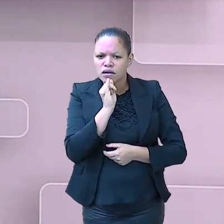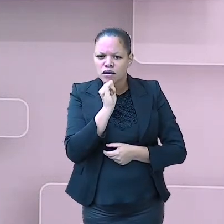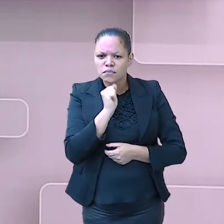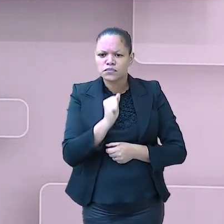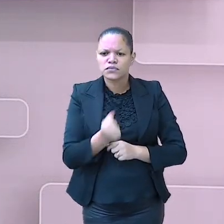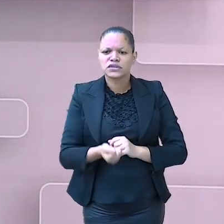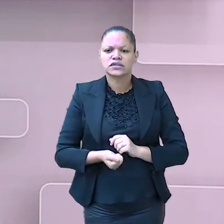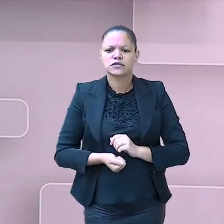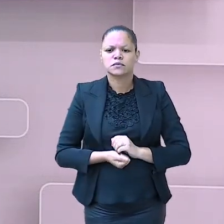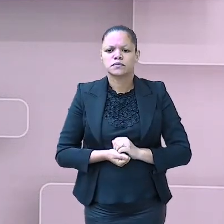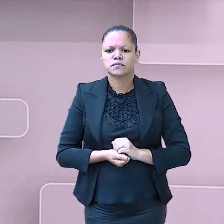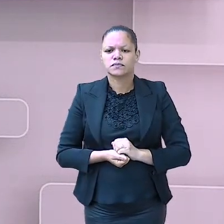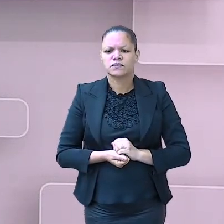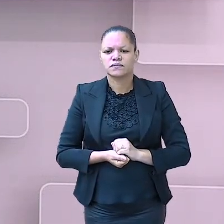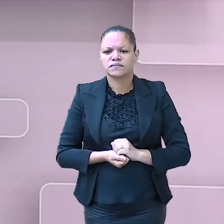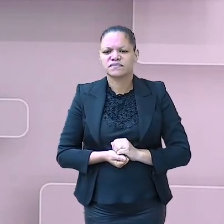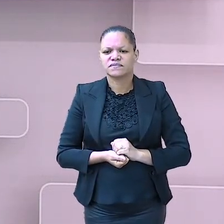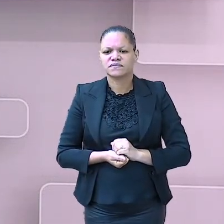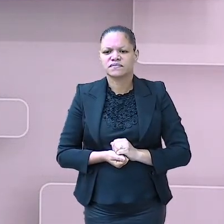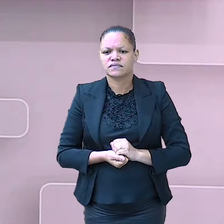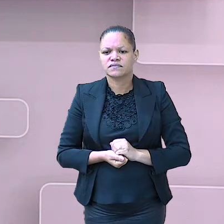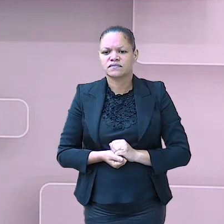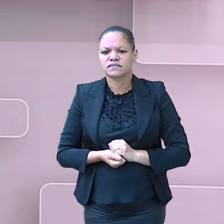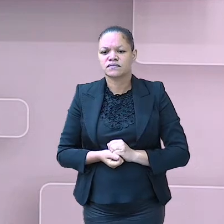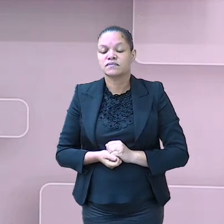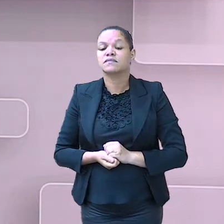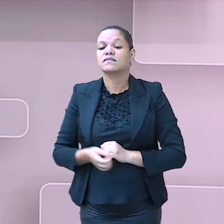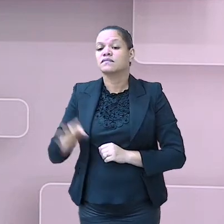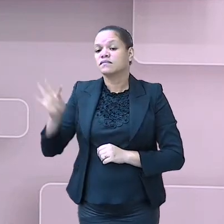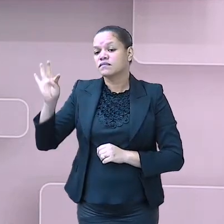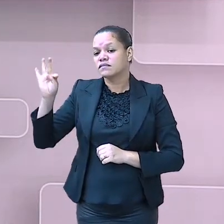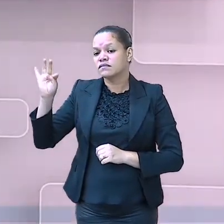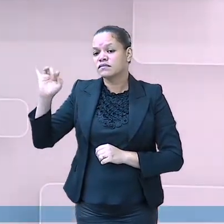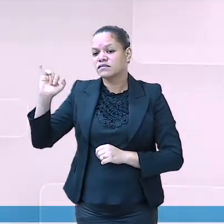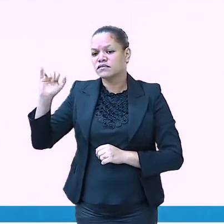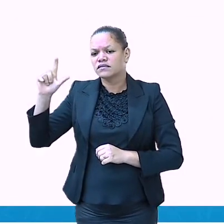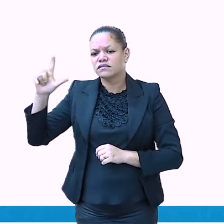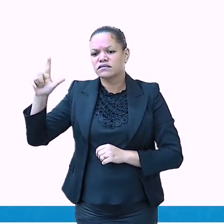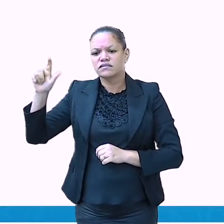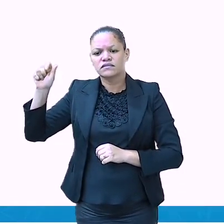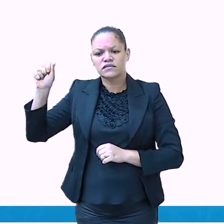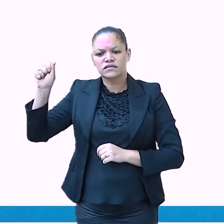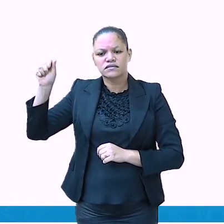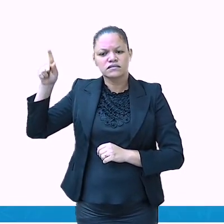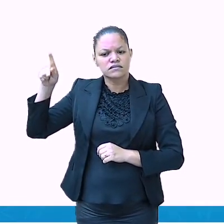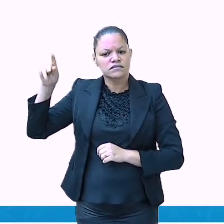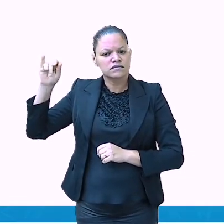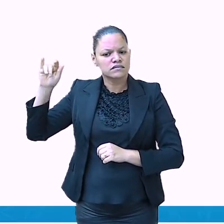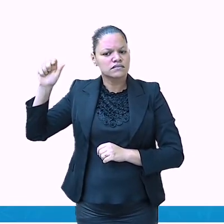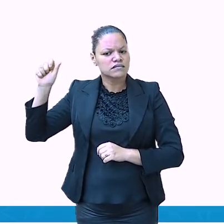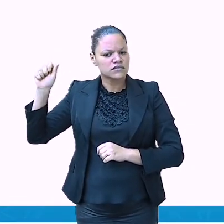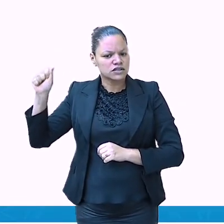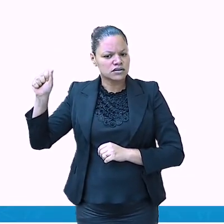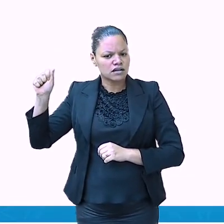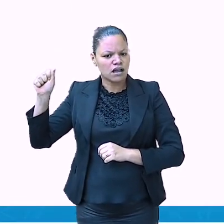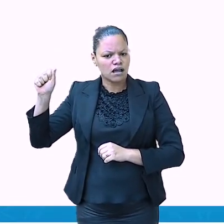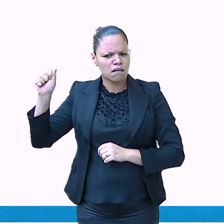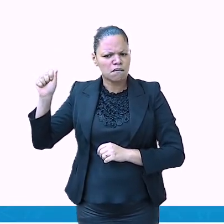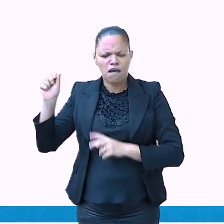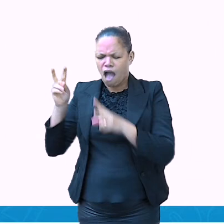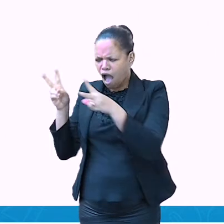somente esses. Coloquei os mais conhecidos, como tilápia. Observe